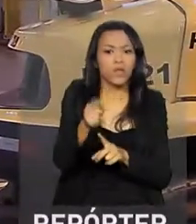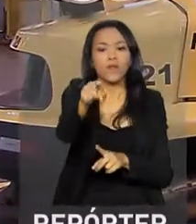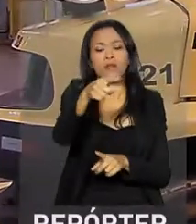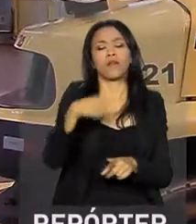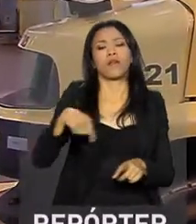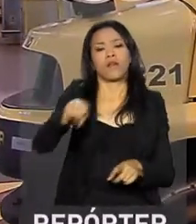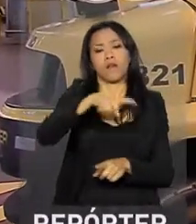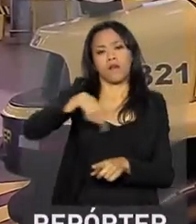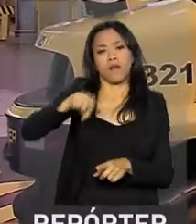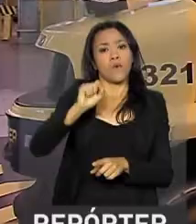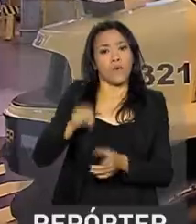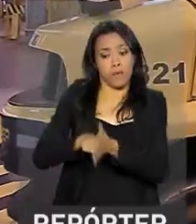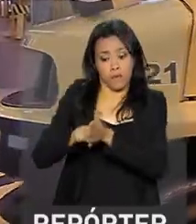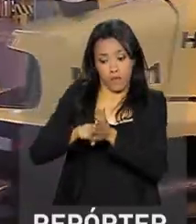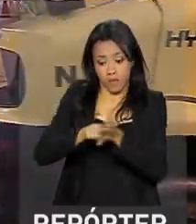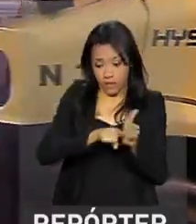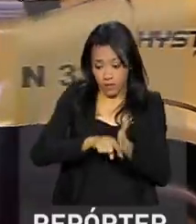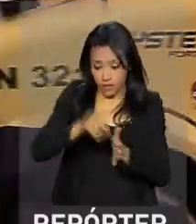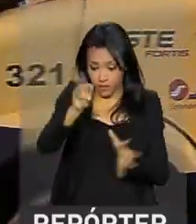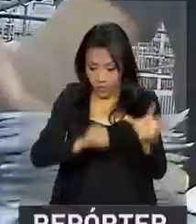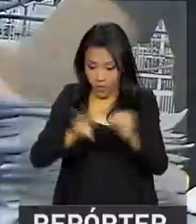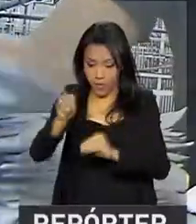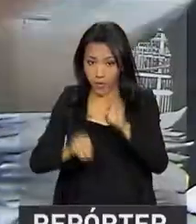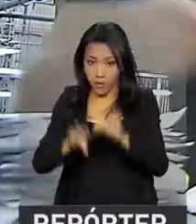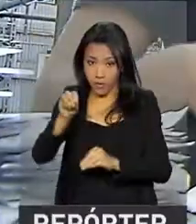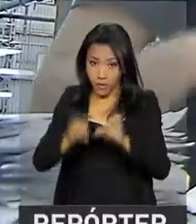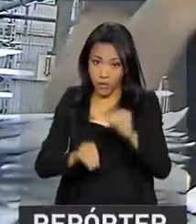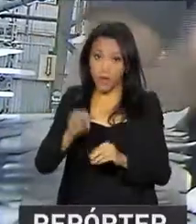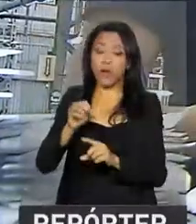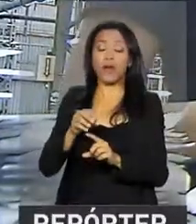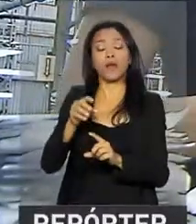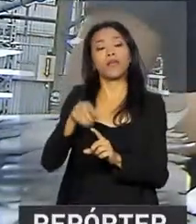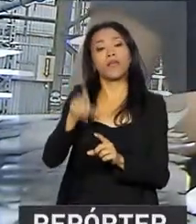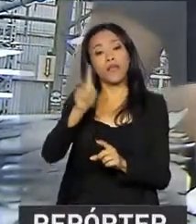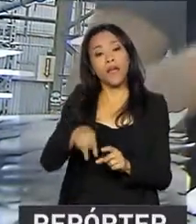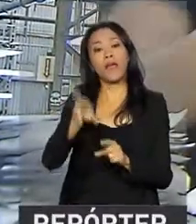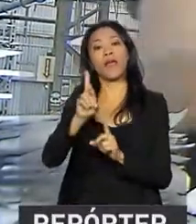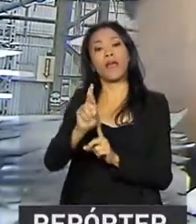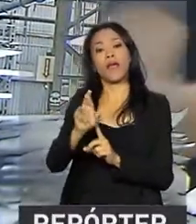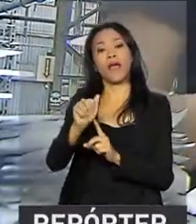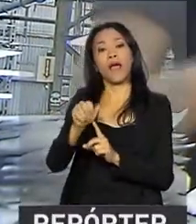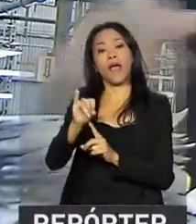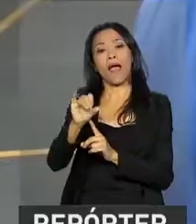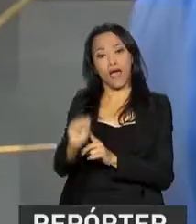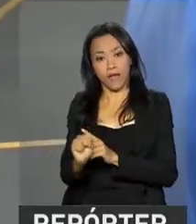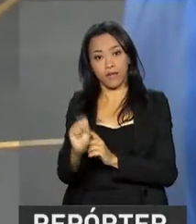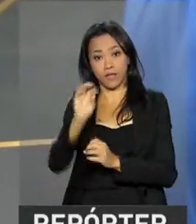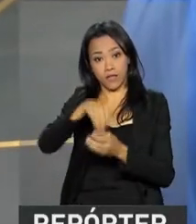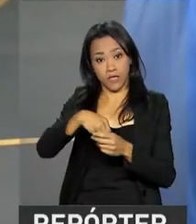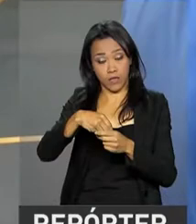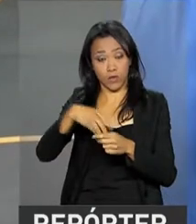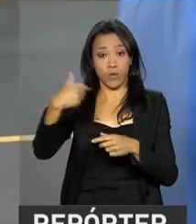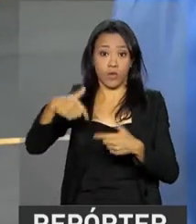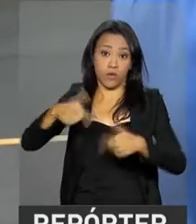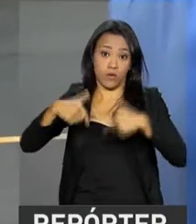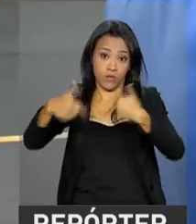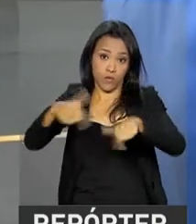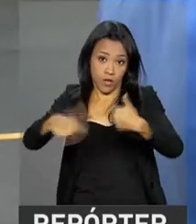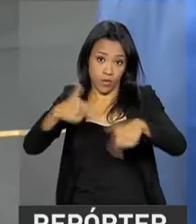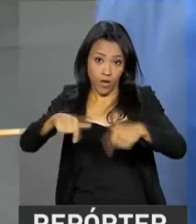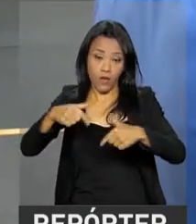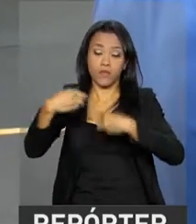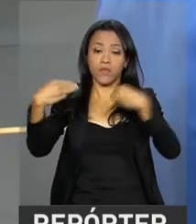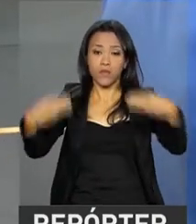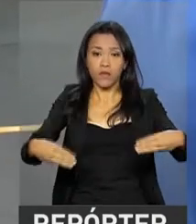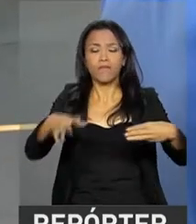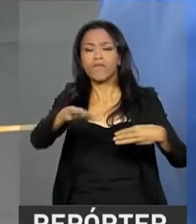relação anual de informações sociais rais de 2015 do ministério do trabalho no regime parcial a média da